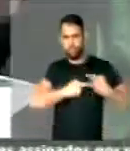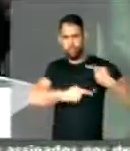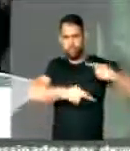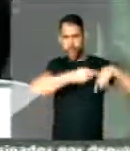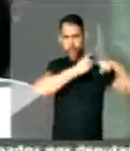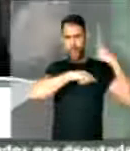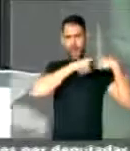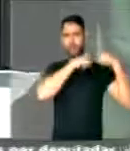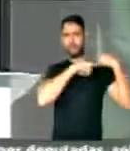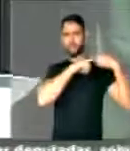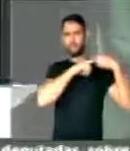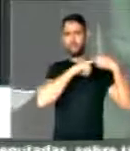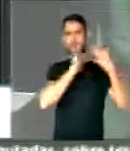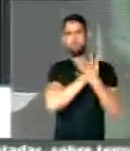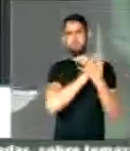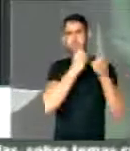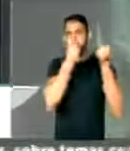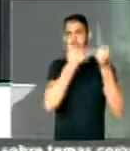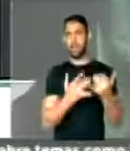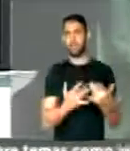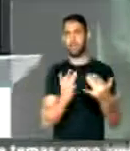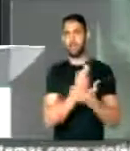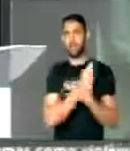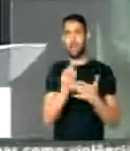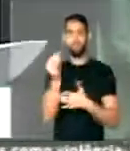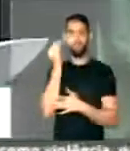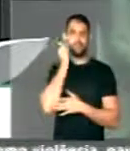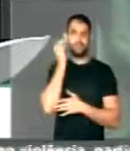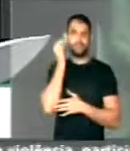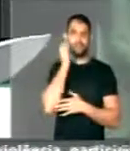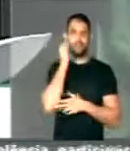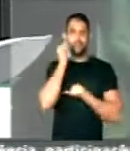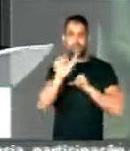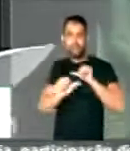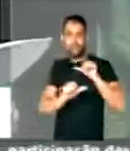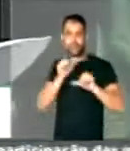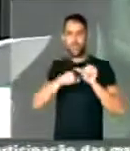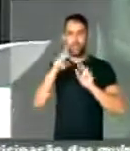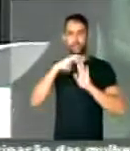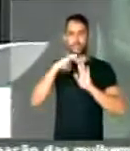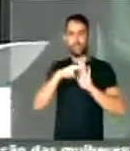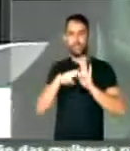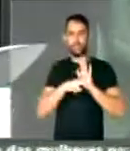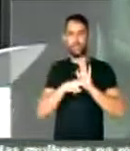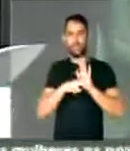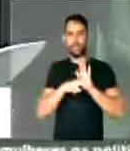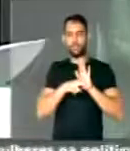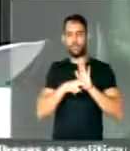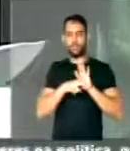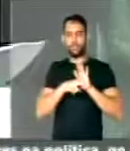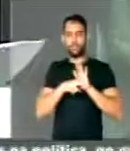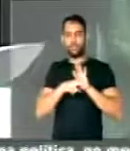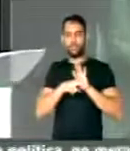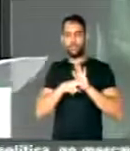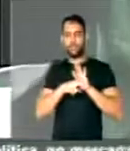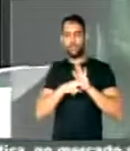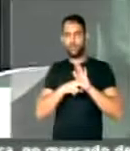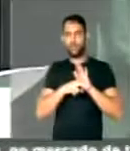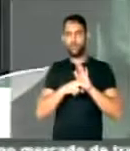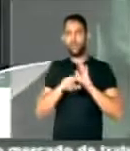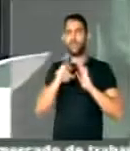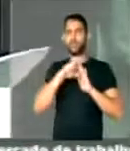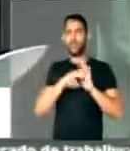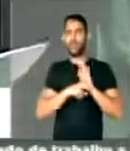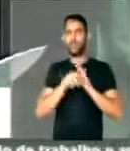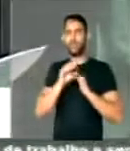retrocesso inexplicável, que é a tentativa de mudança nas regras do benefício de prestação continuada,